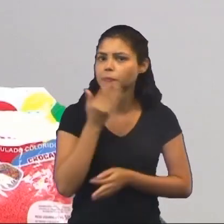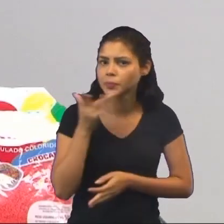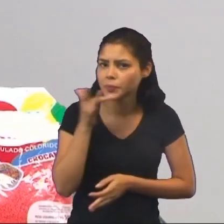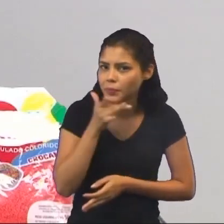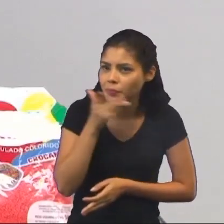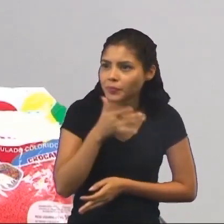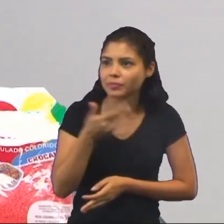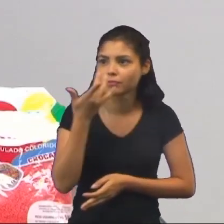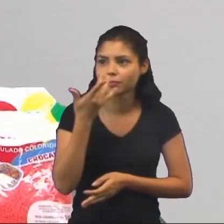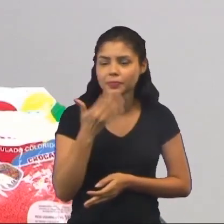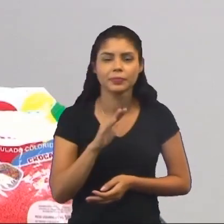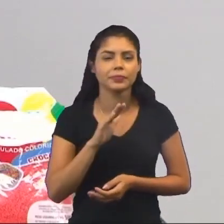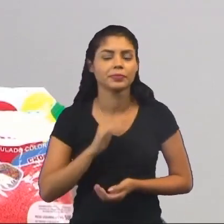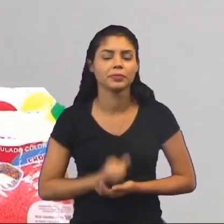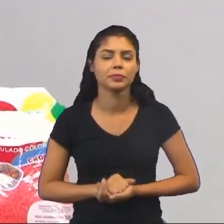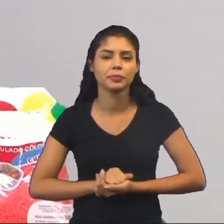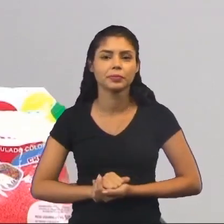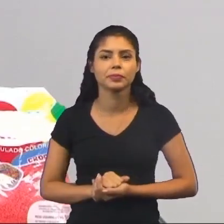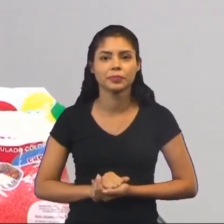gostoso, crianças.